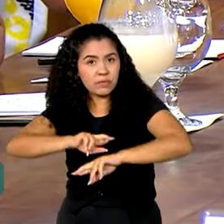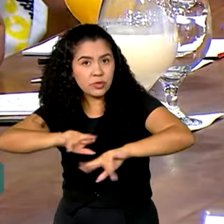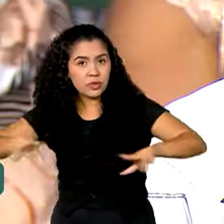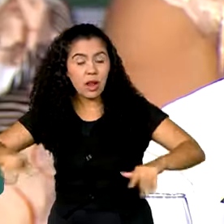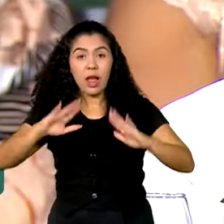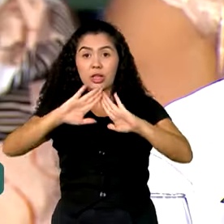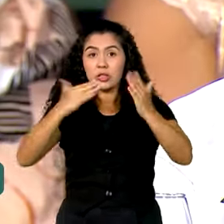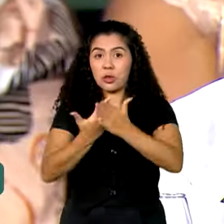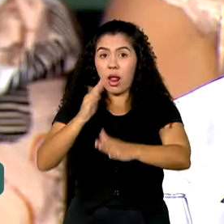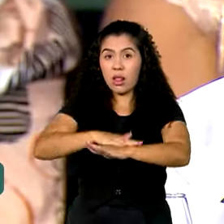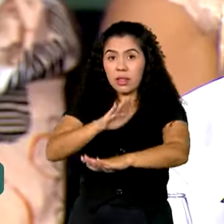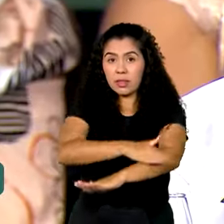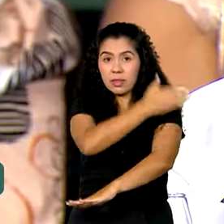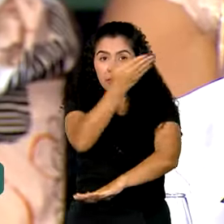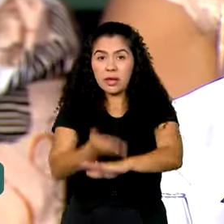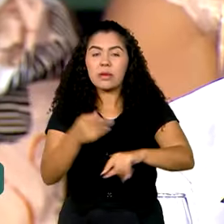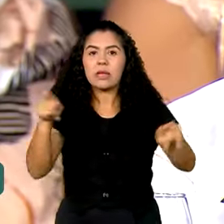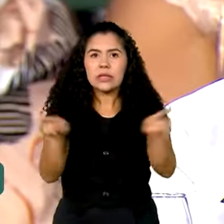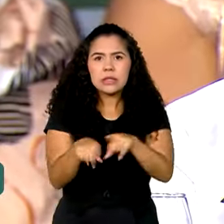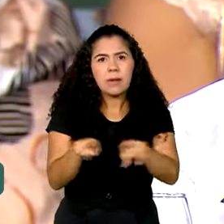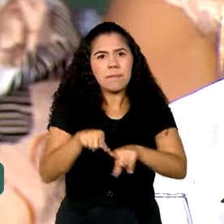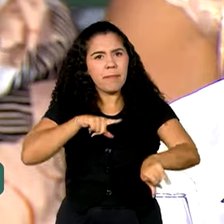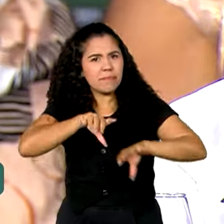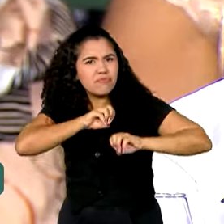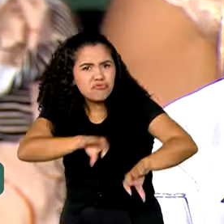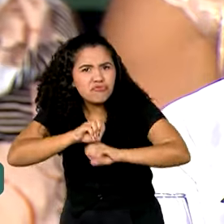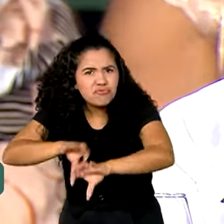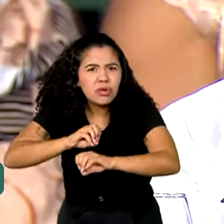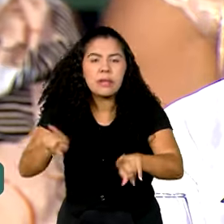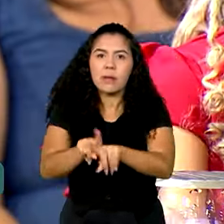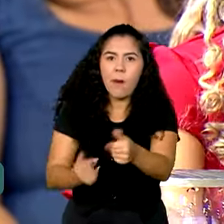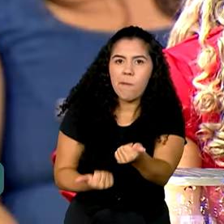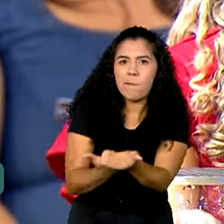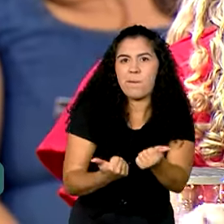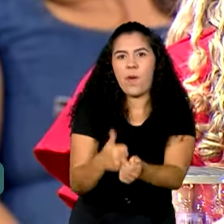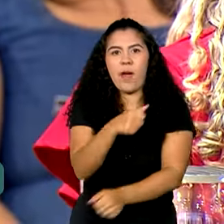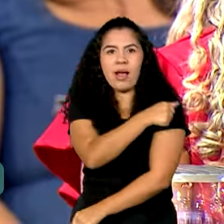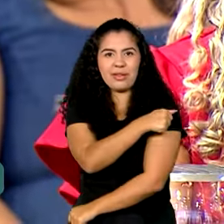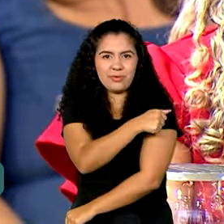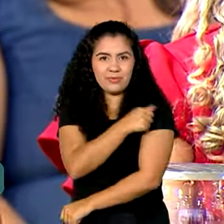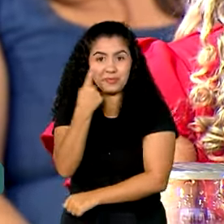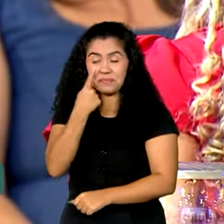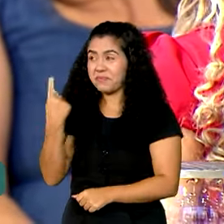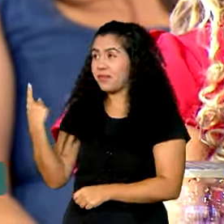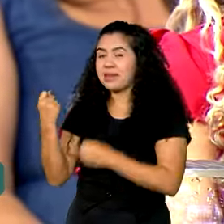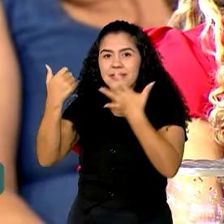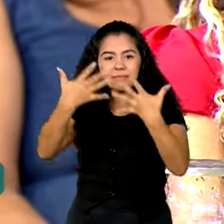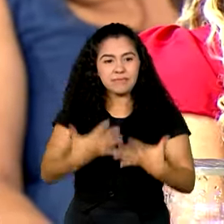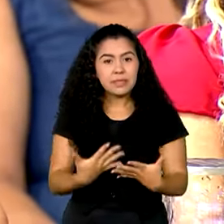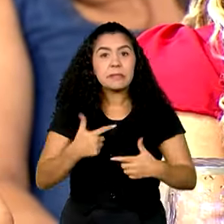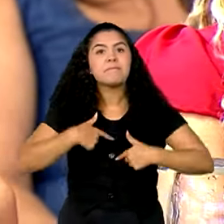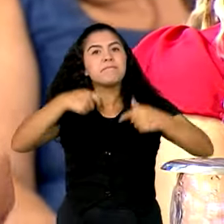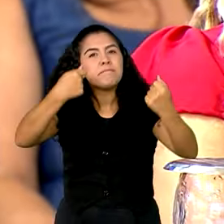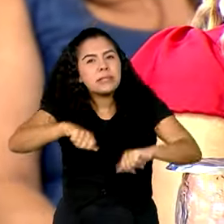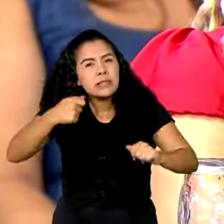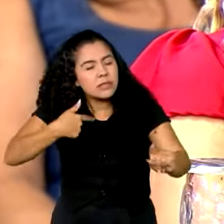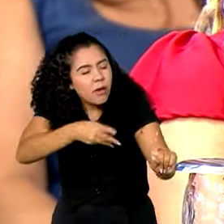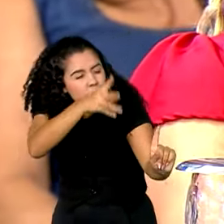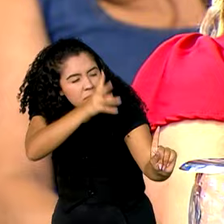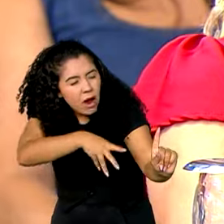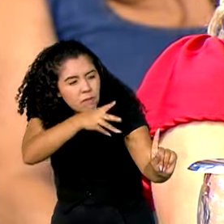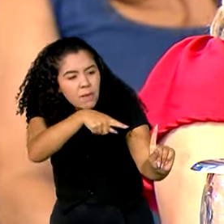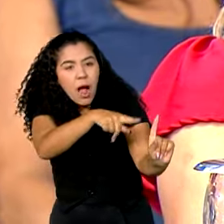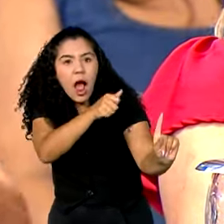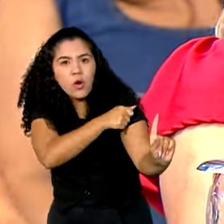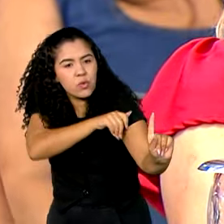integral, maratonas de aprendizagem e apoio aos alunos. Você tem que conhecer ele na escola e após